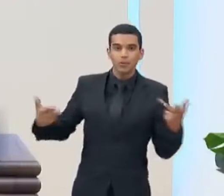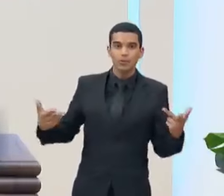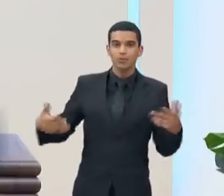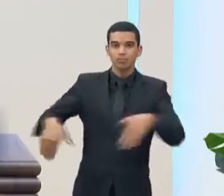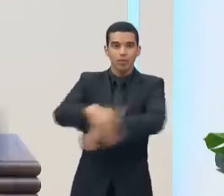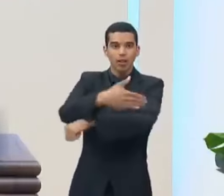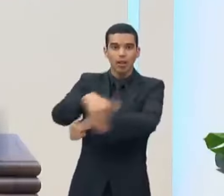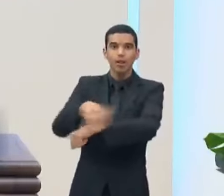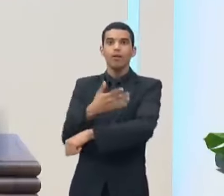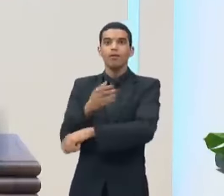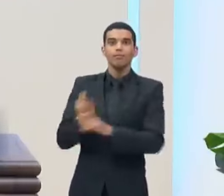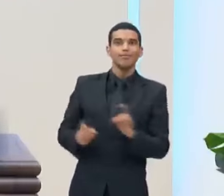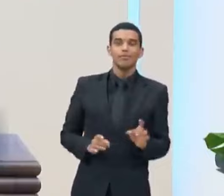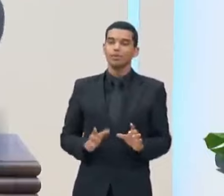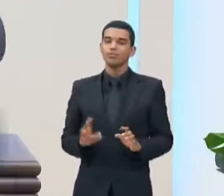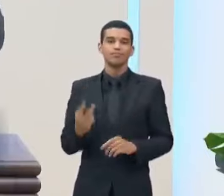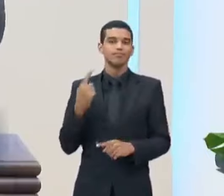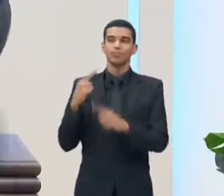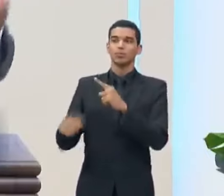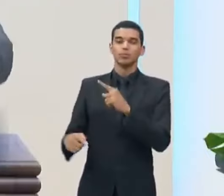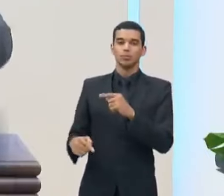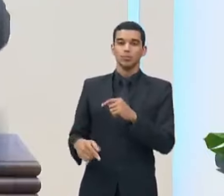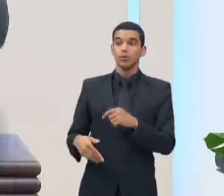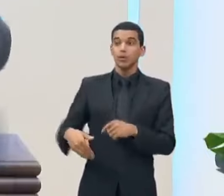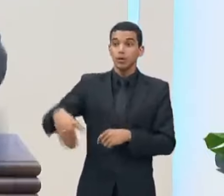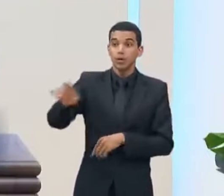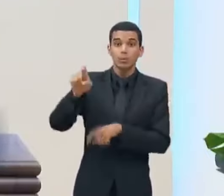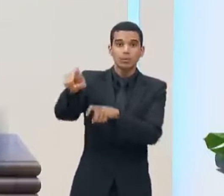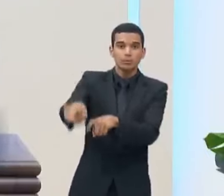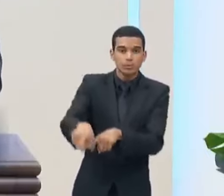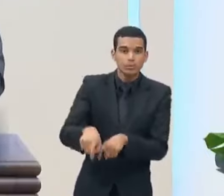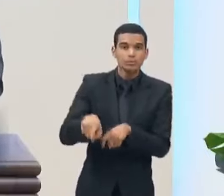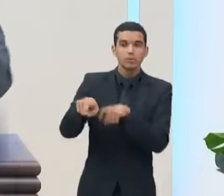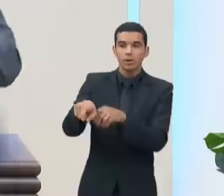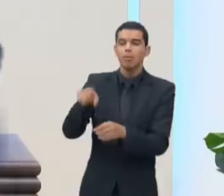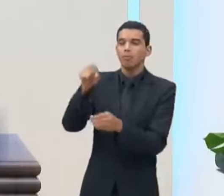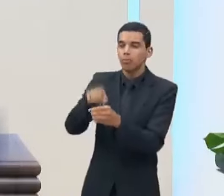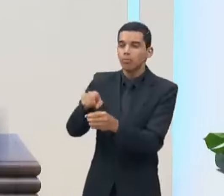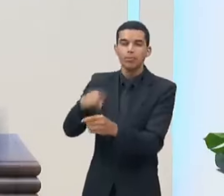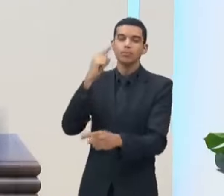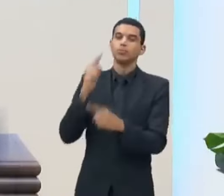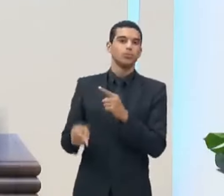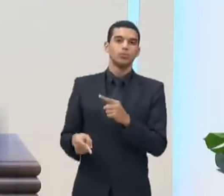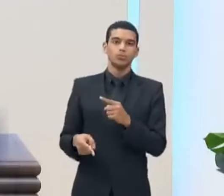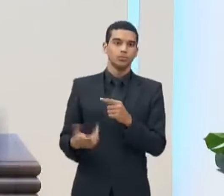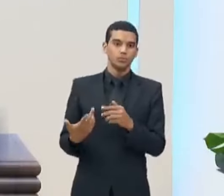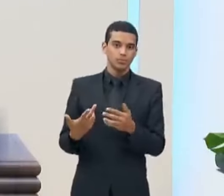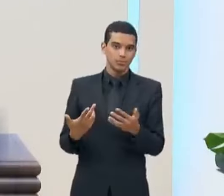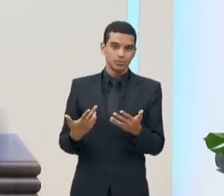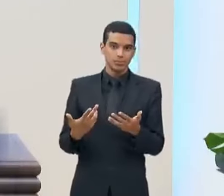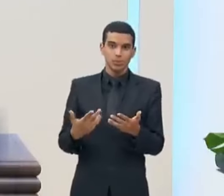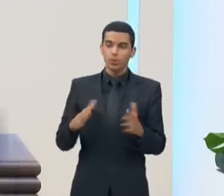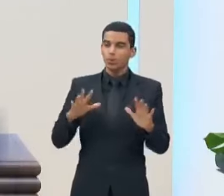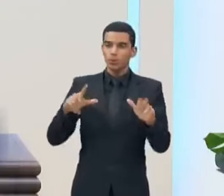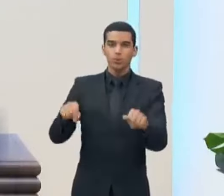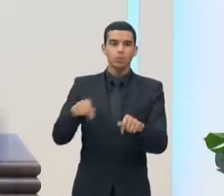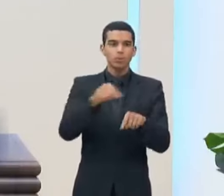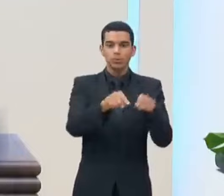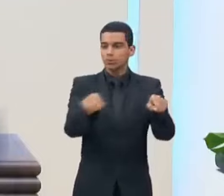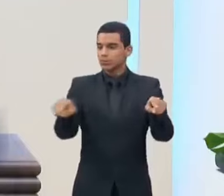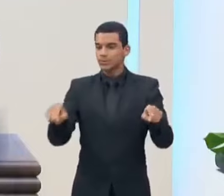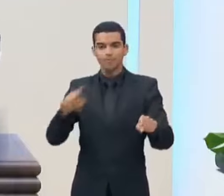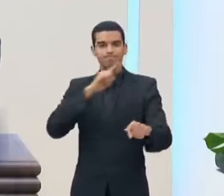fosse um comerciante, estar no campo trabalhando, se fosse um trabalhador rural. Enfim, o homem iria viver